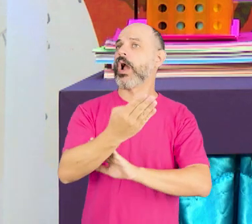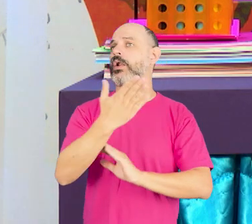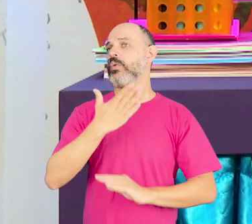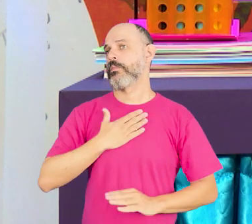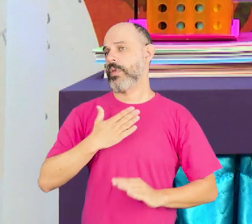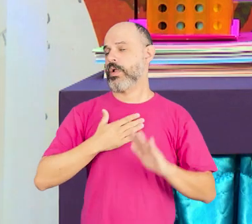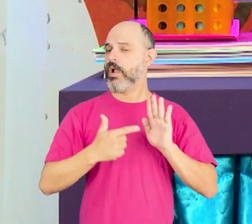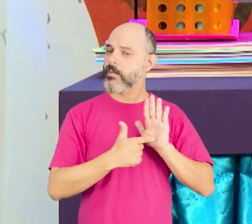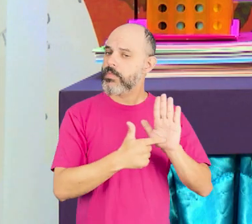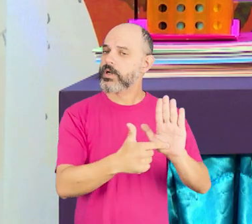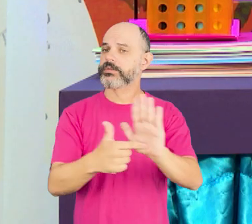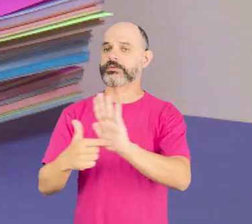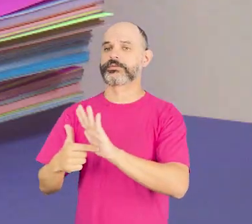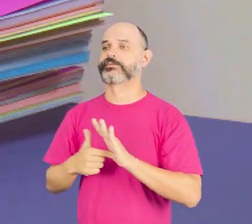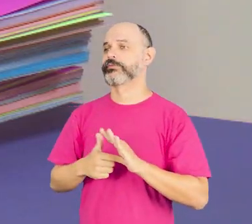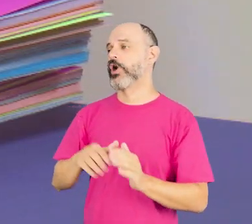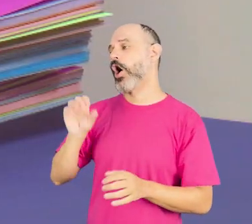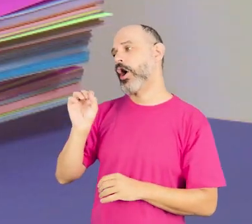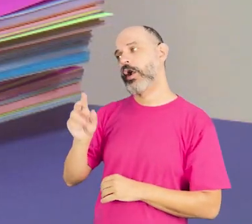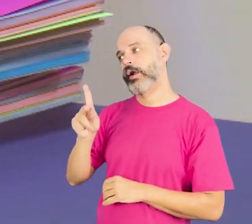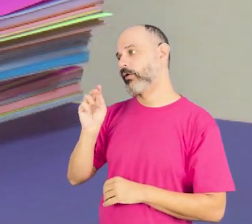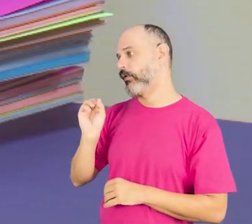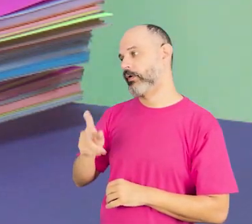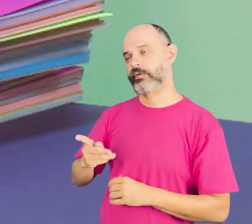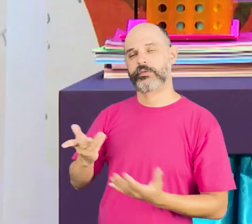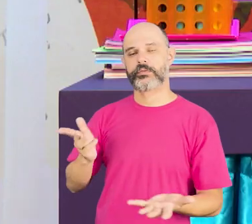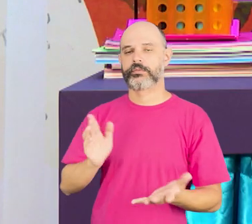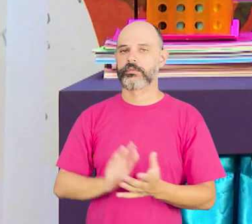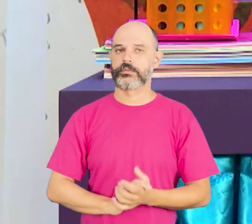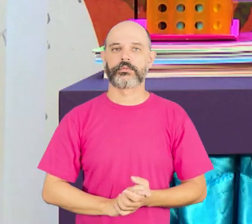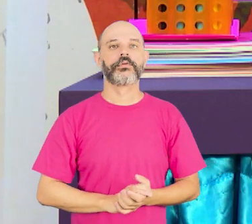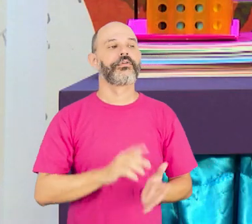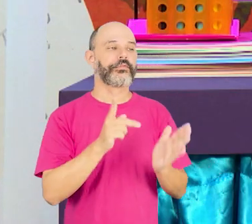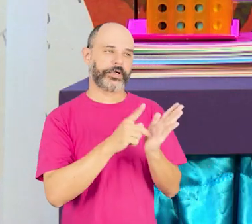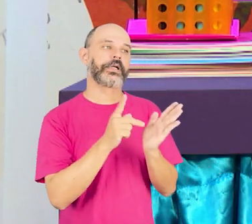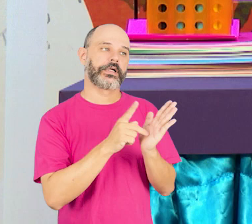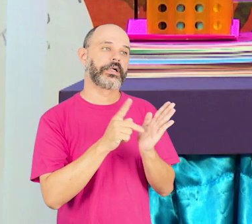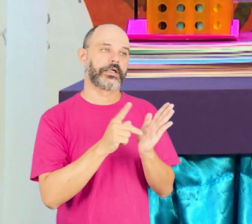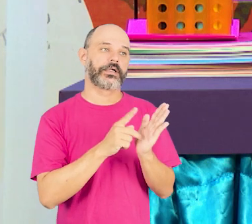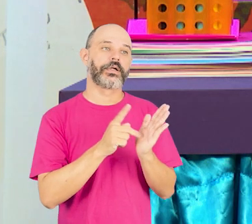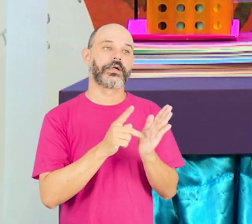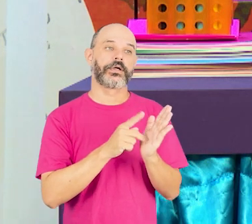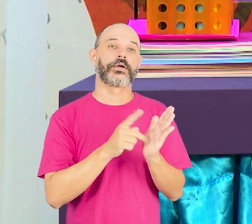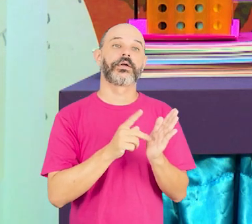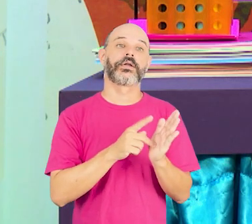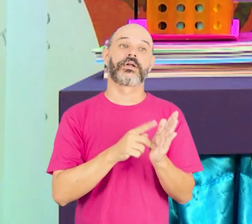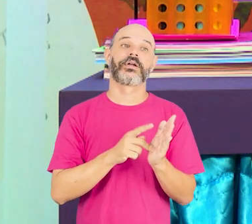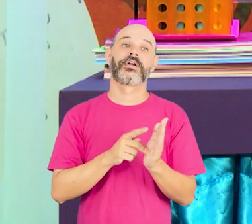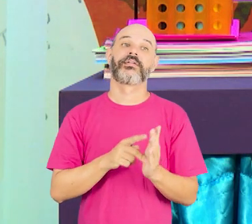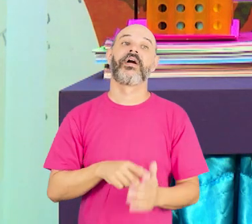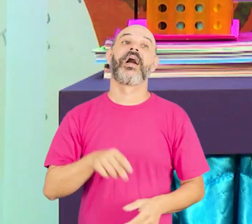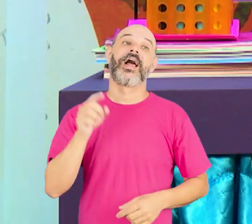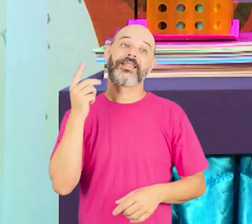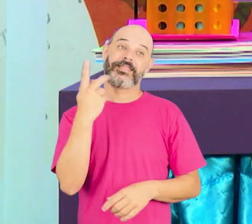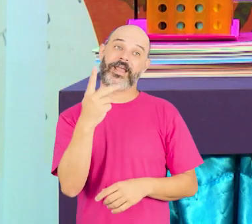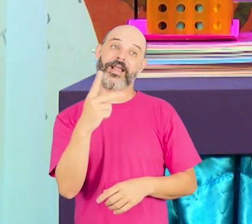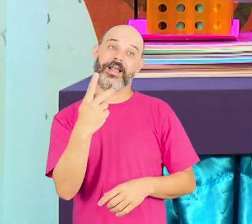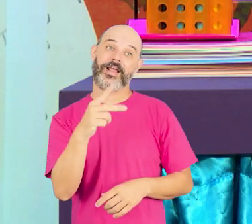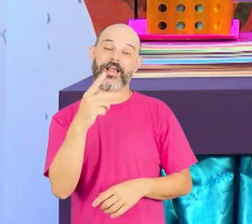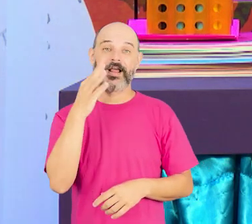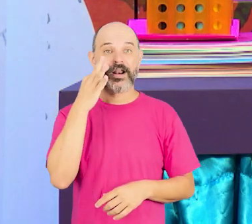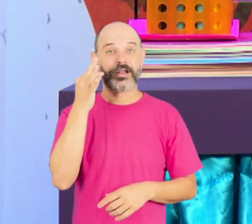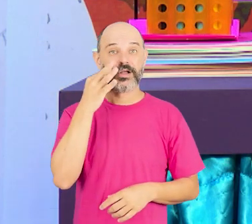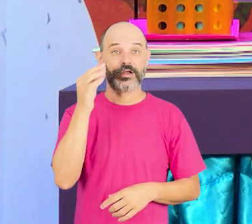comigo apresentando! Ai, tudo ele! É verdade, o quadro é do